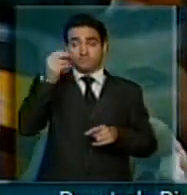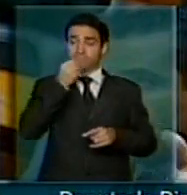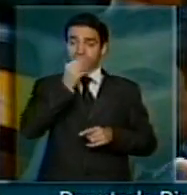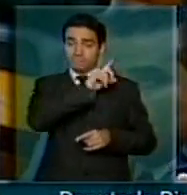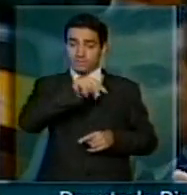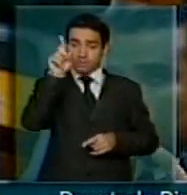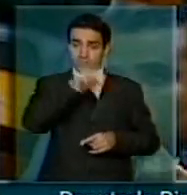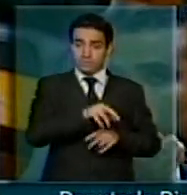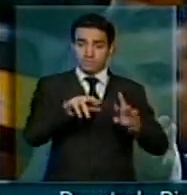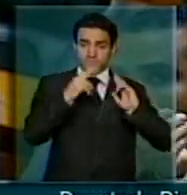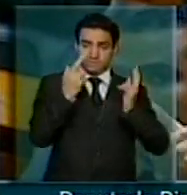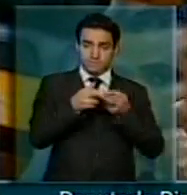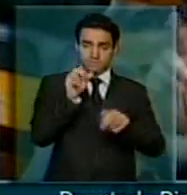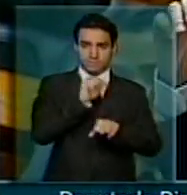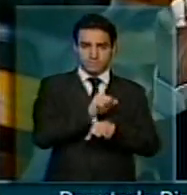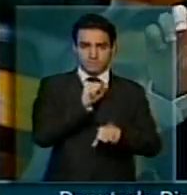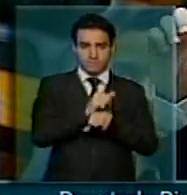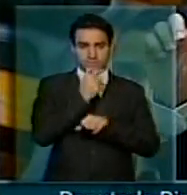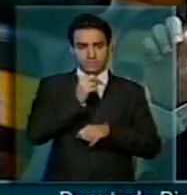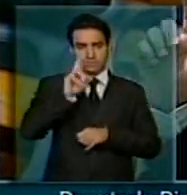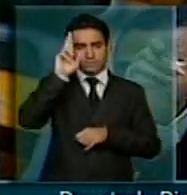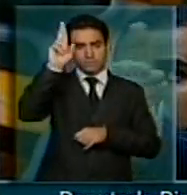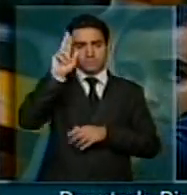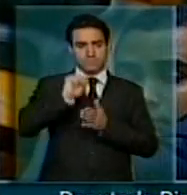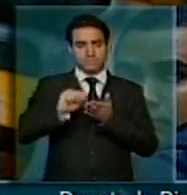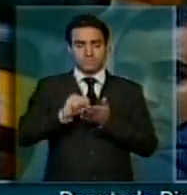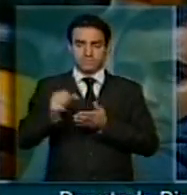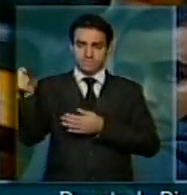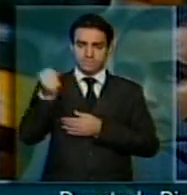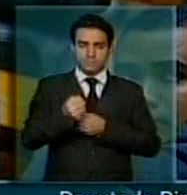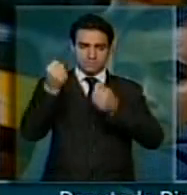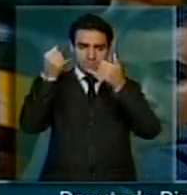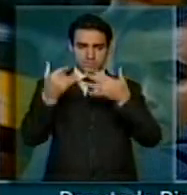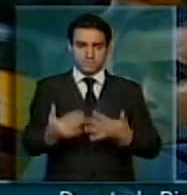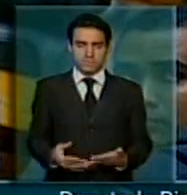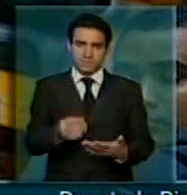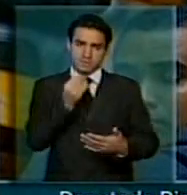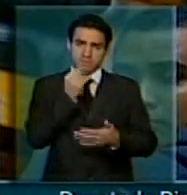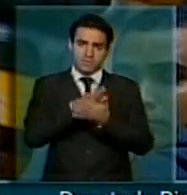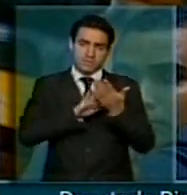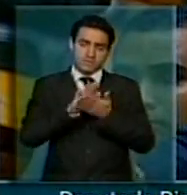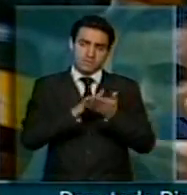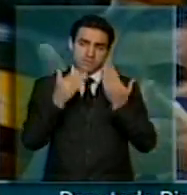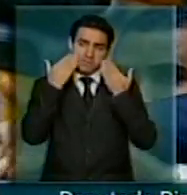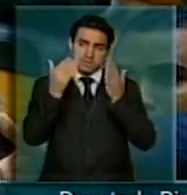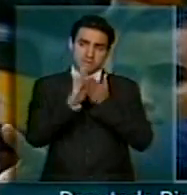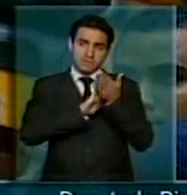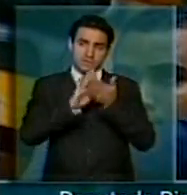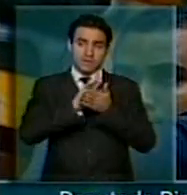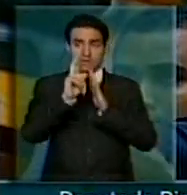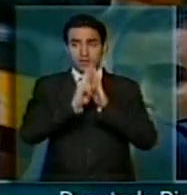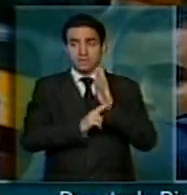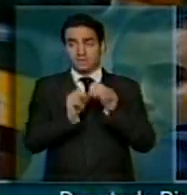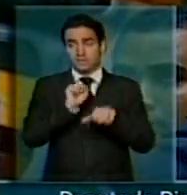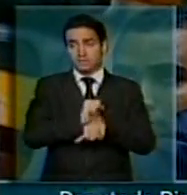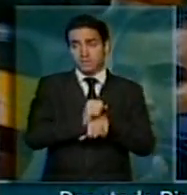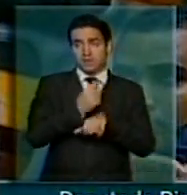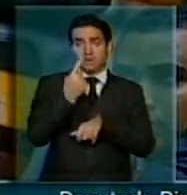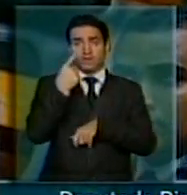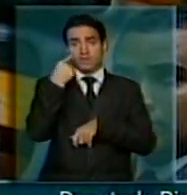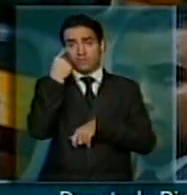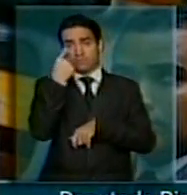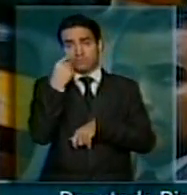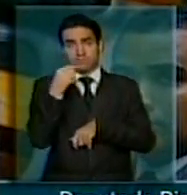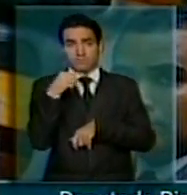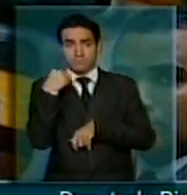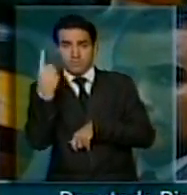sessão, aguardar que o relator viesse, pelo menos comunicar. Ele pode até não apresentar agora o relatório. Apresenta daqui meia hora, daqui uma hora,